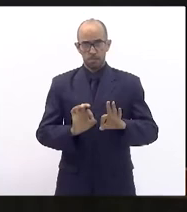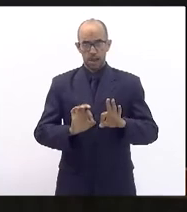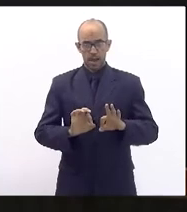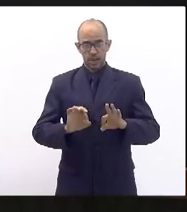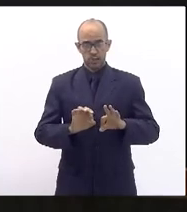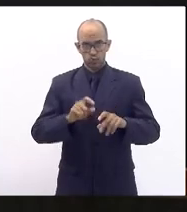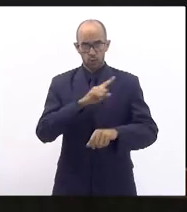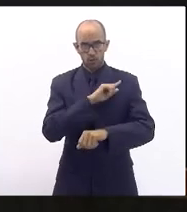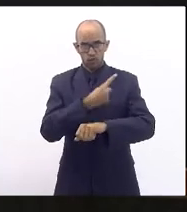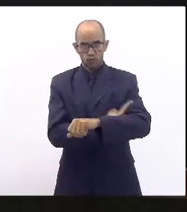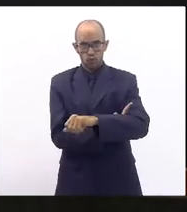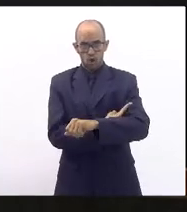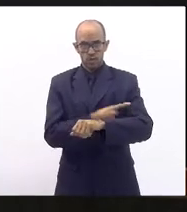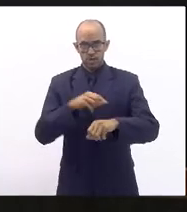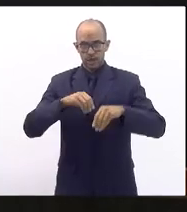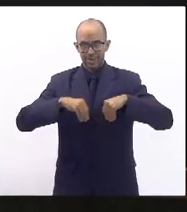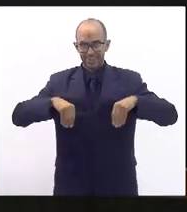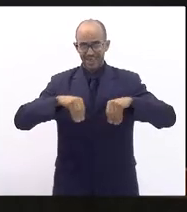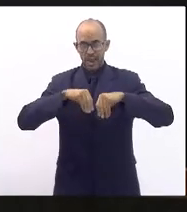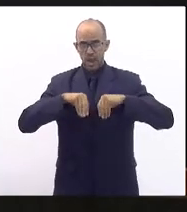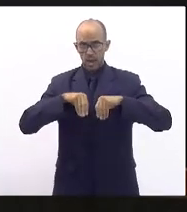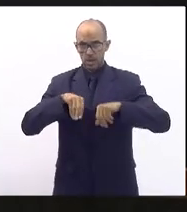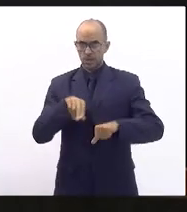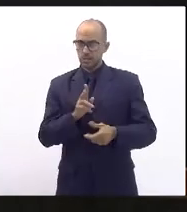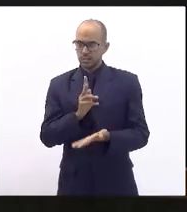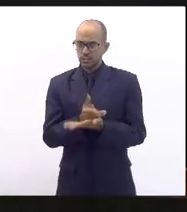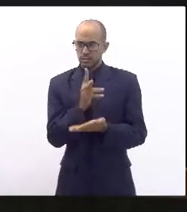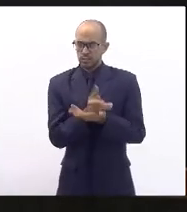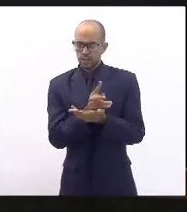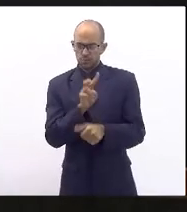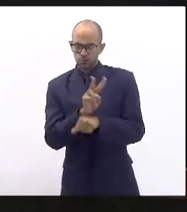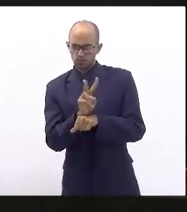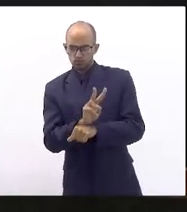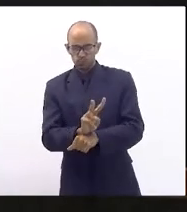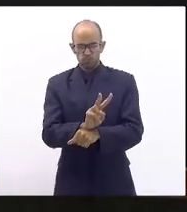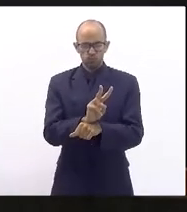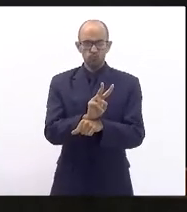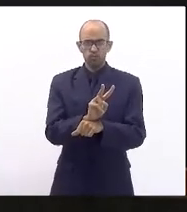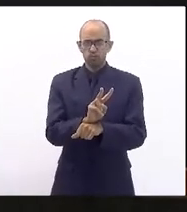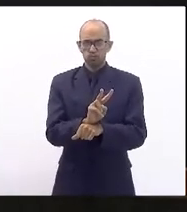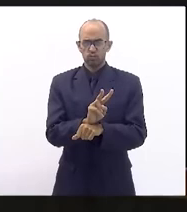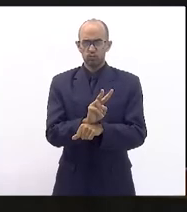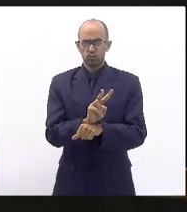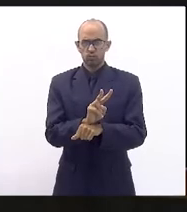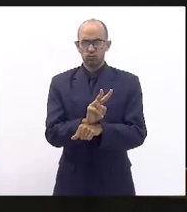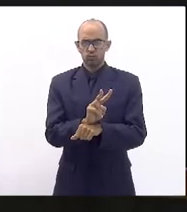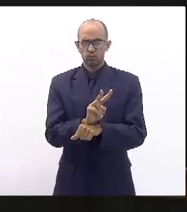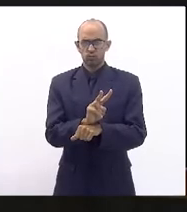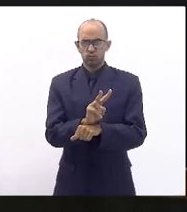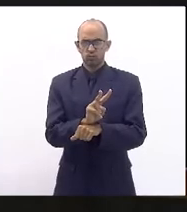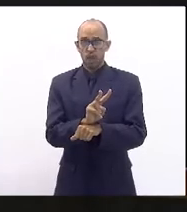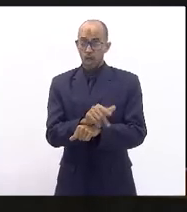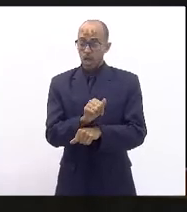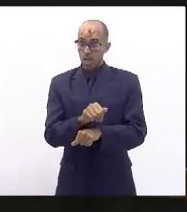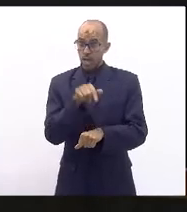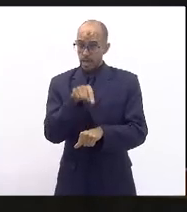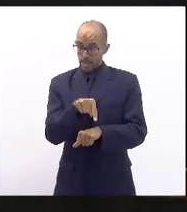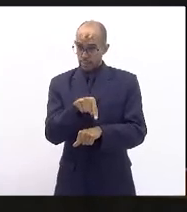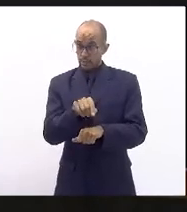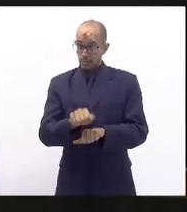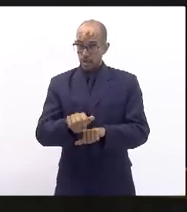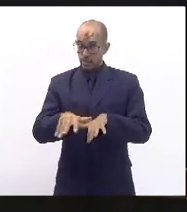terrestre mantendo-a em permanente estado de prontidão a este exército